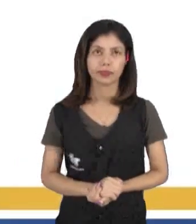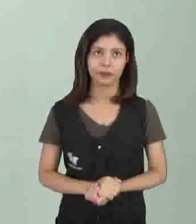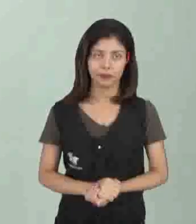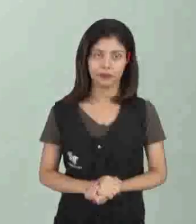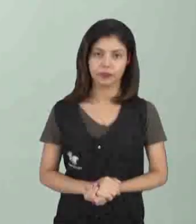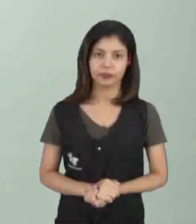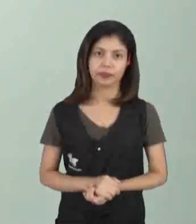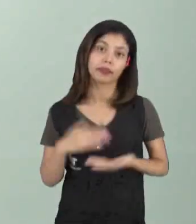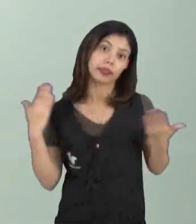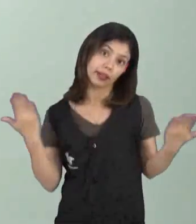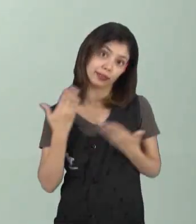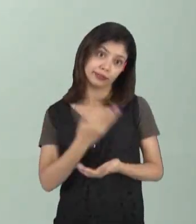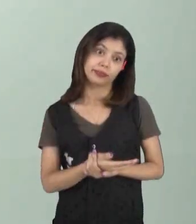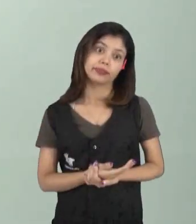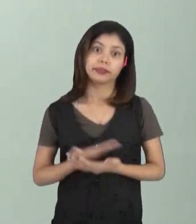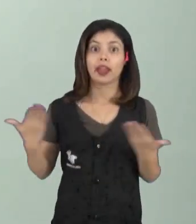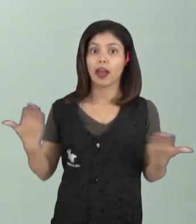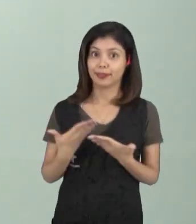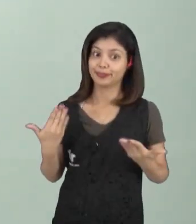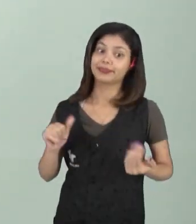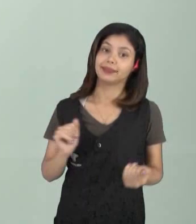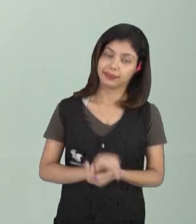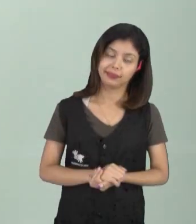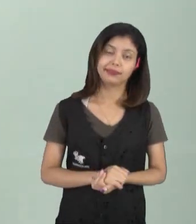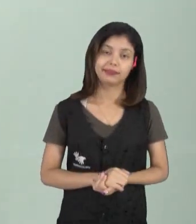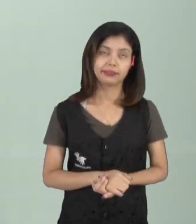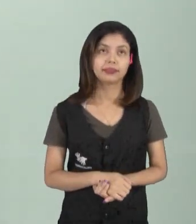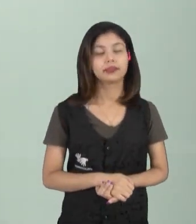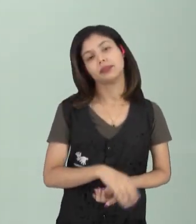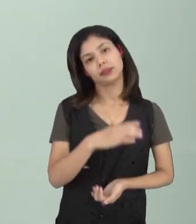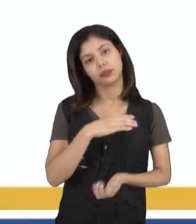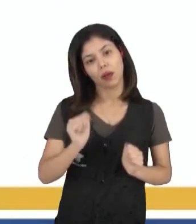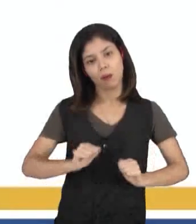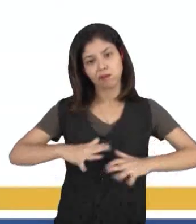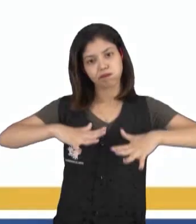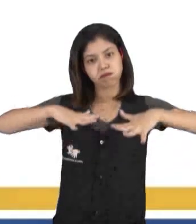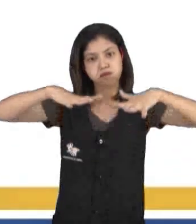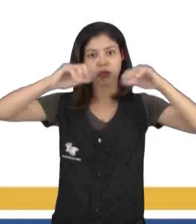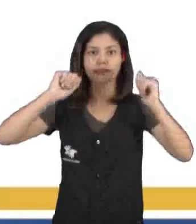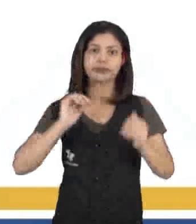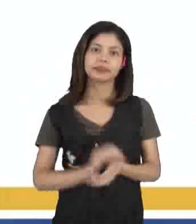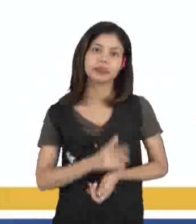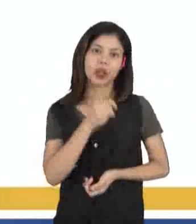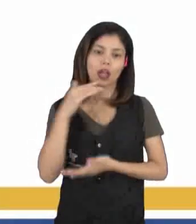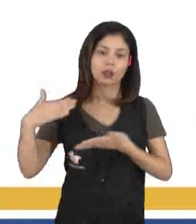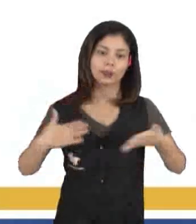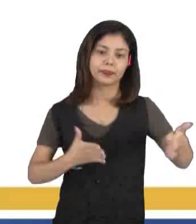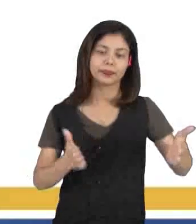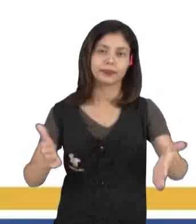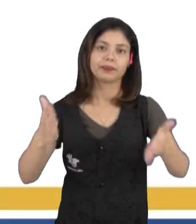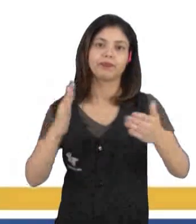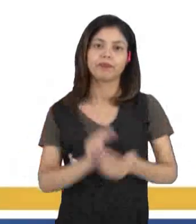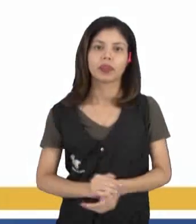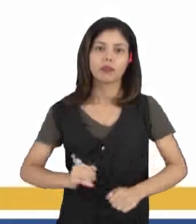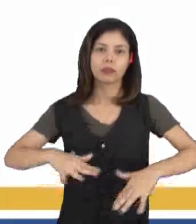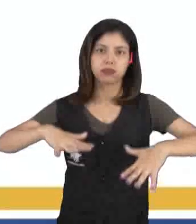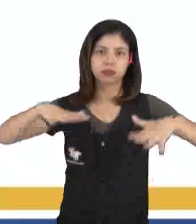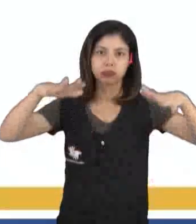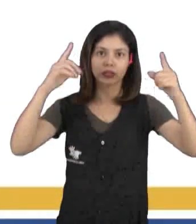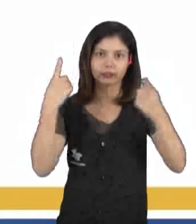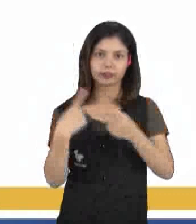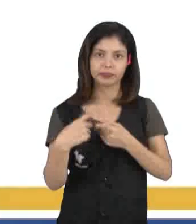parte, inclusive, do nosso contexto atual, né? A cidade foi alagada porque o rio transbordou. É